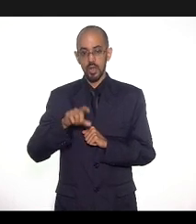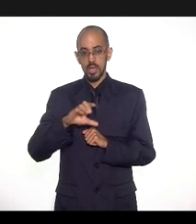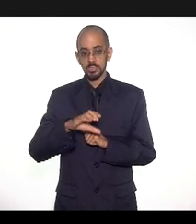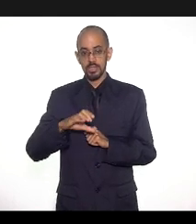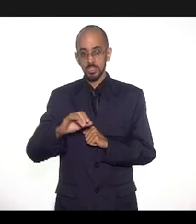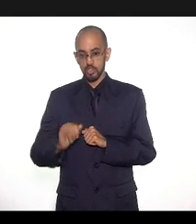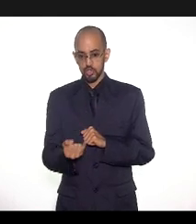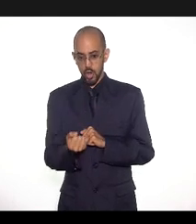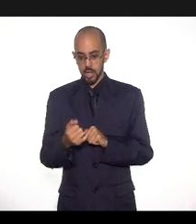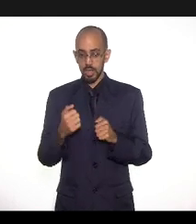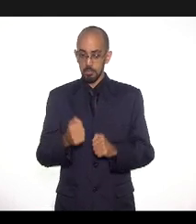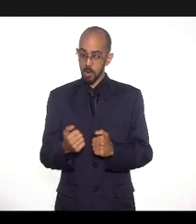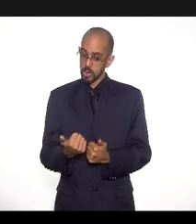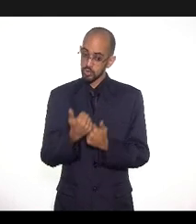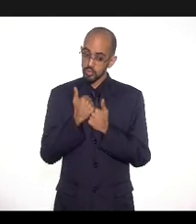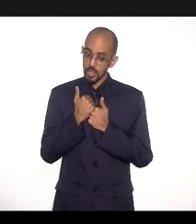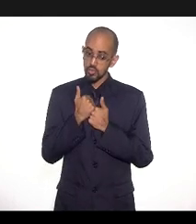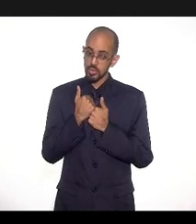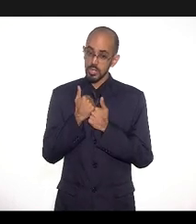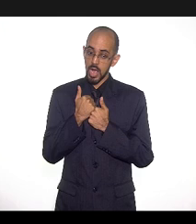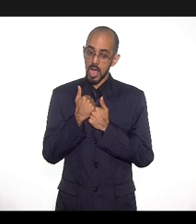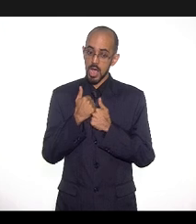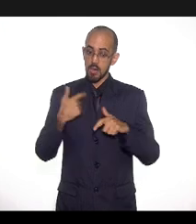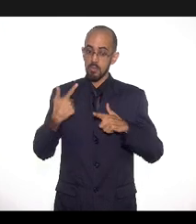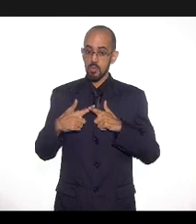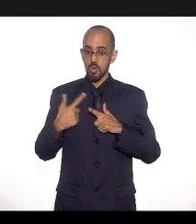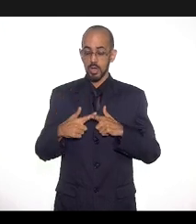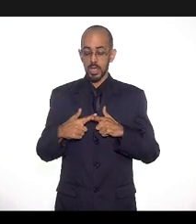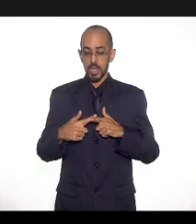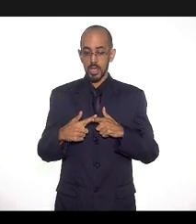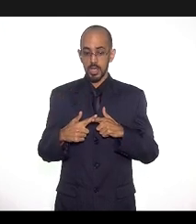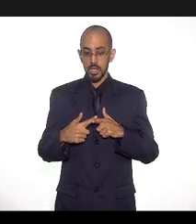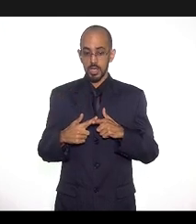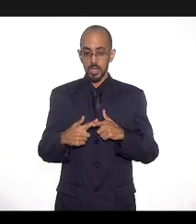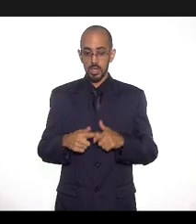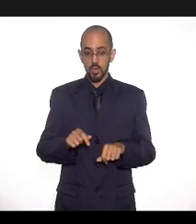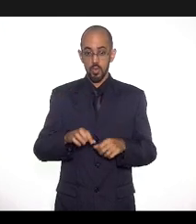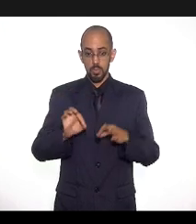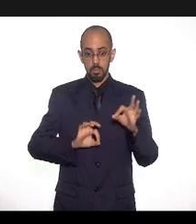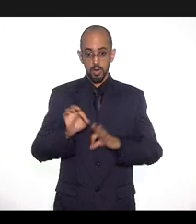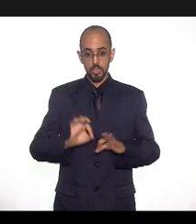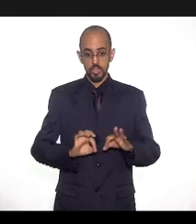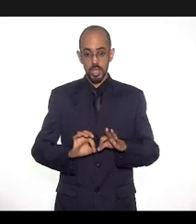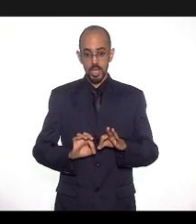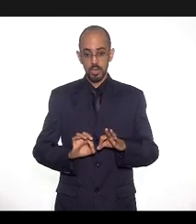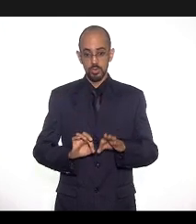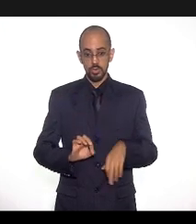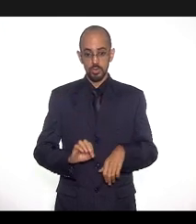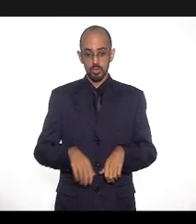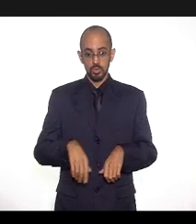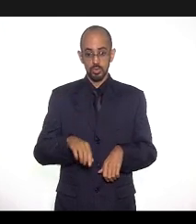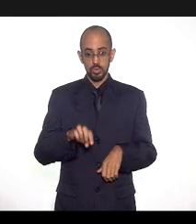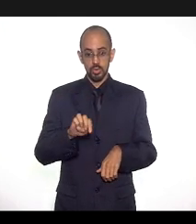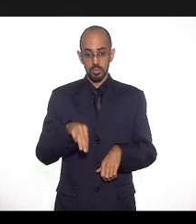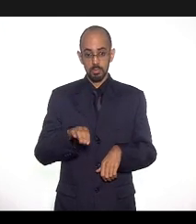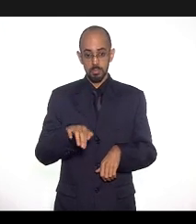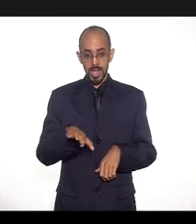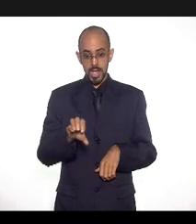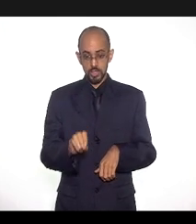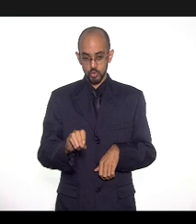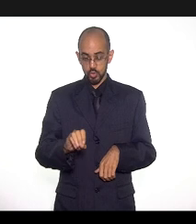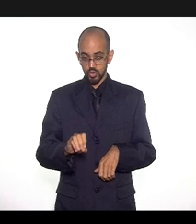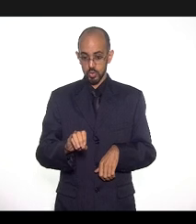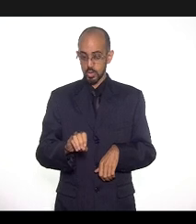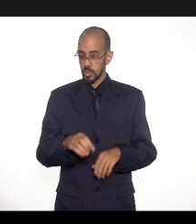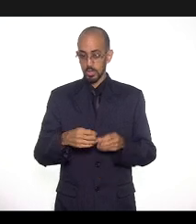aí, tecnicamente, o projeto do Márcio Gualberto estaria até prejudicado pela lei de 99.